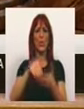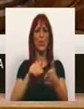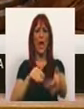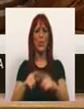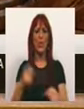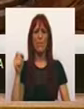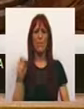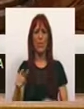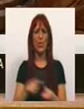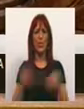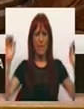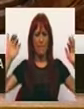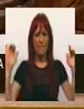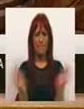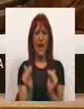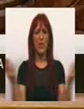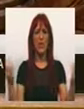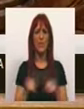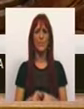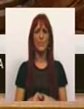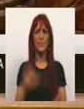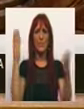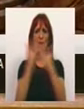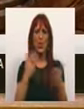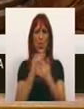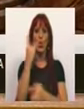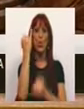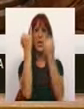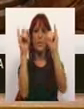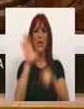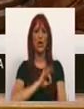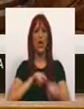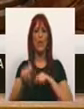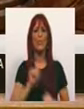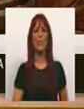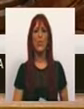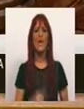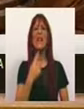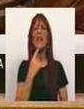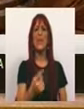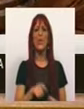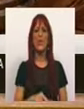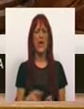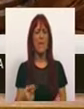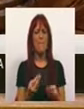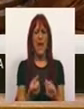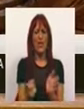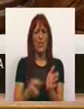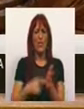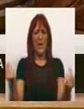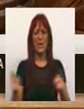brutalmente minimizadas um estudo independente e os deputados que dá conta da falta de mais